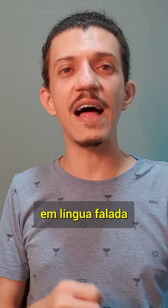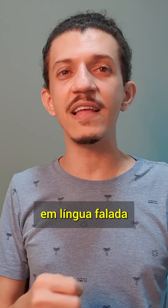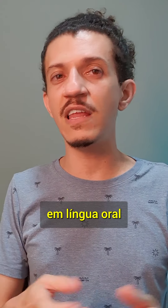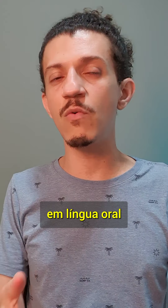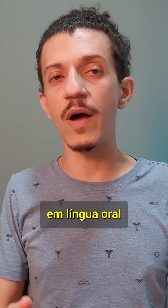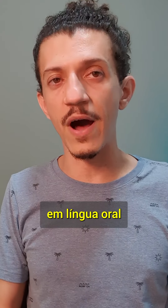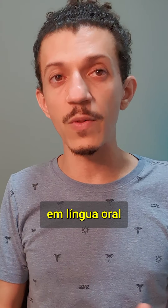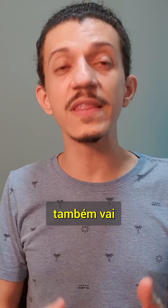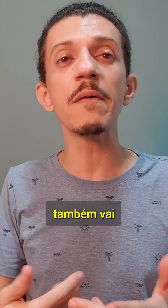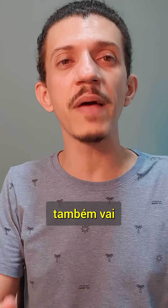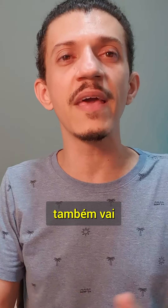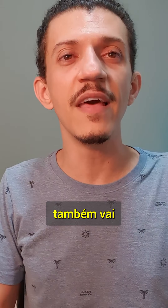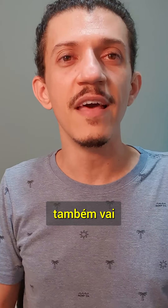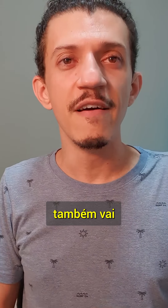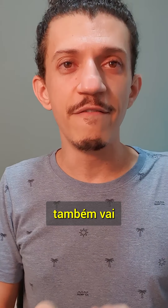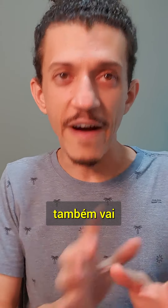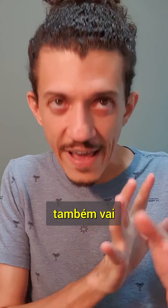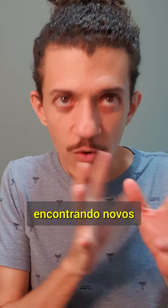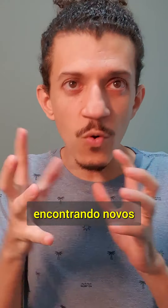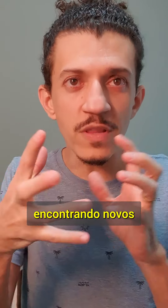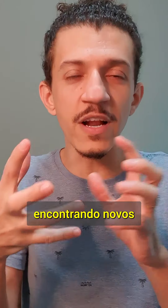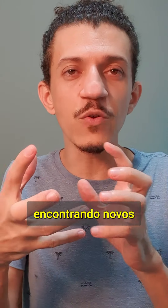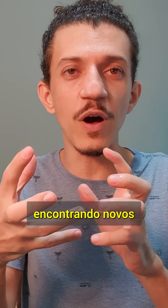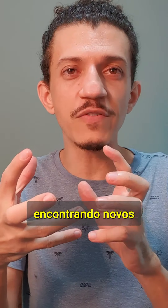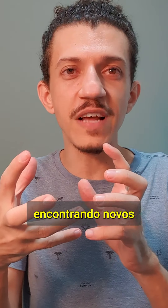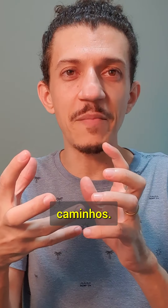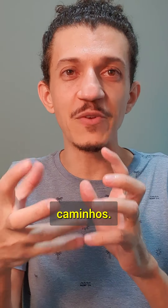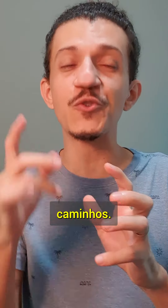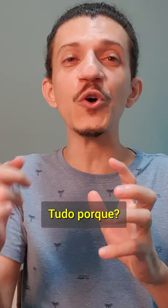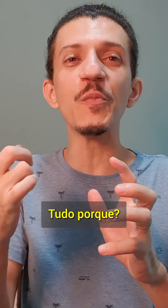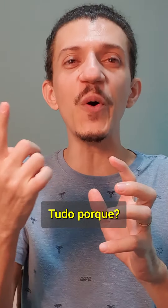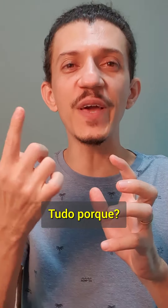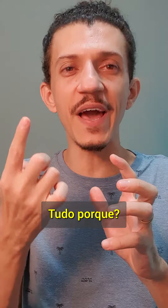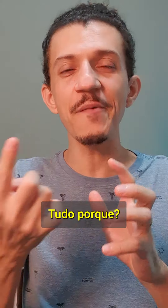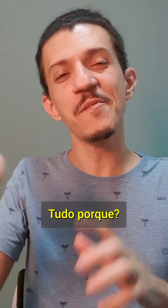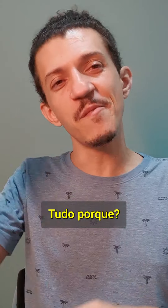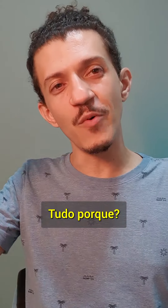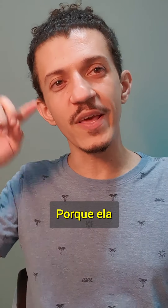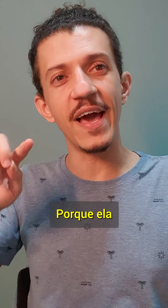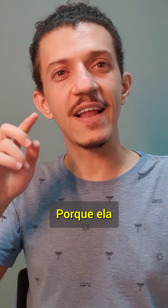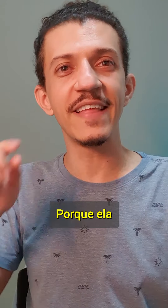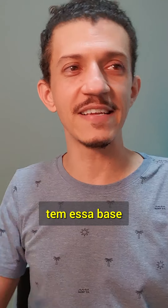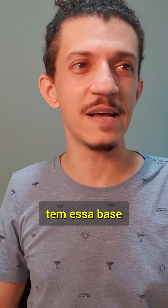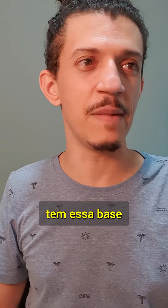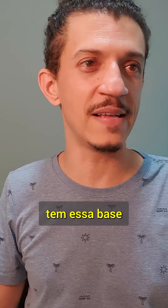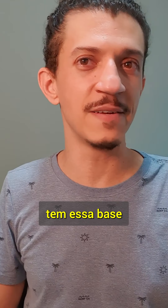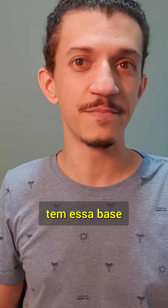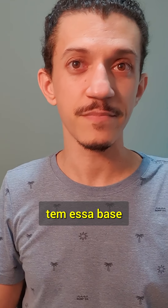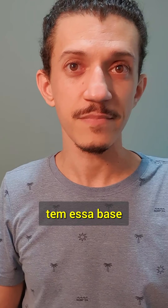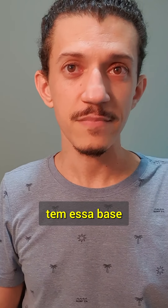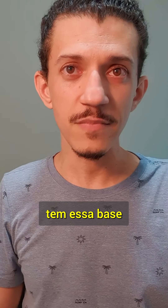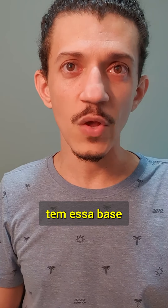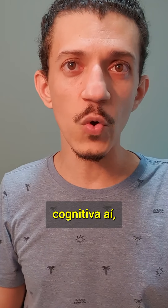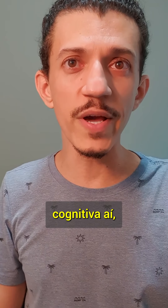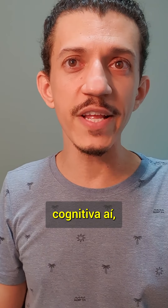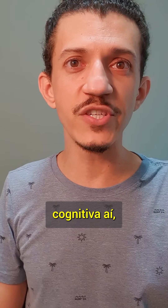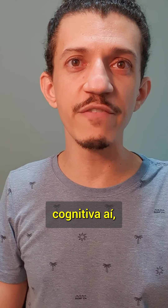língua falada, em língua oral, também vai encontrando novos caminhos. Tudo por quê? Porque ela tem essa base